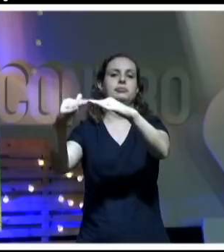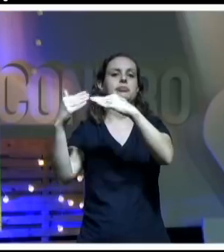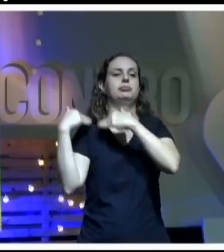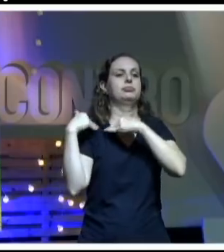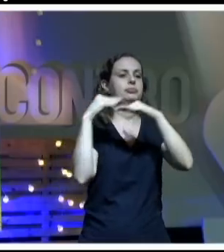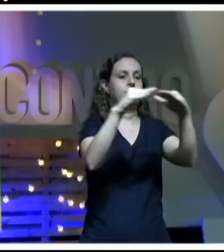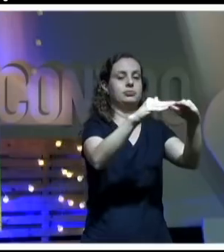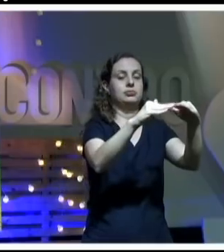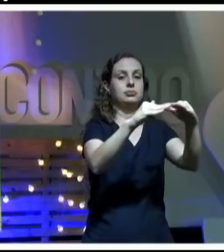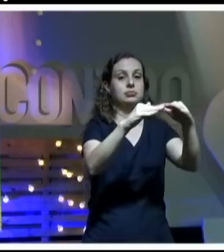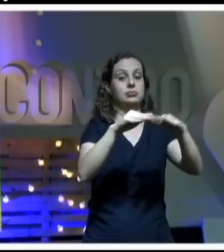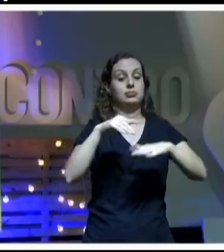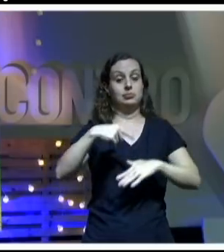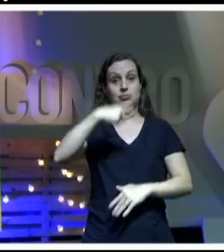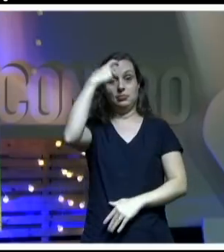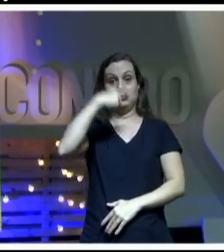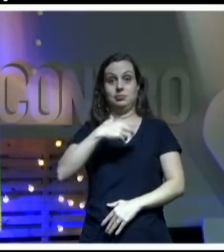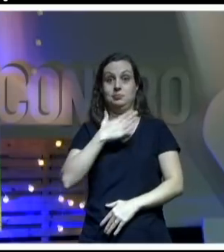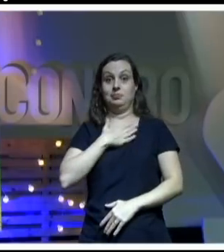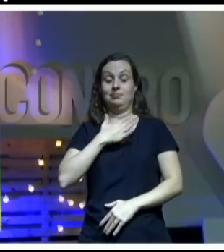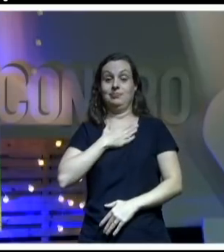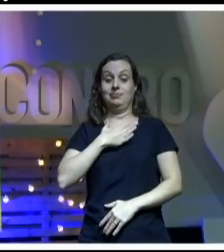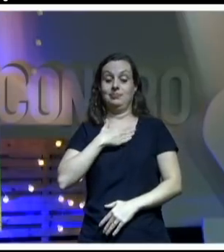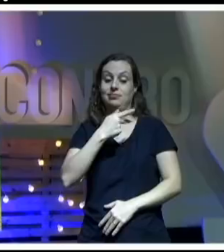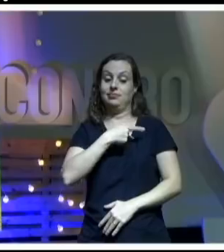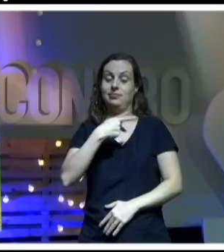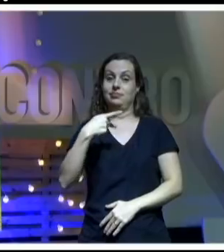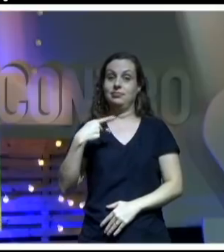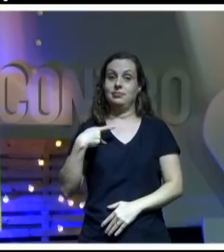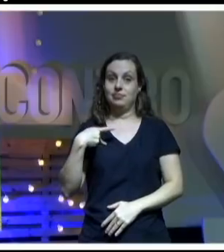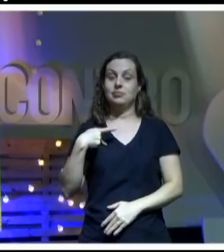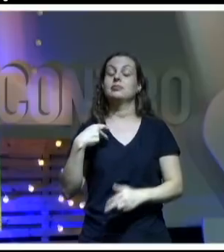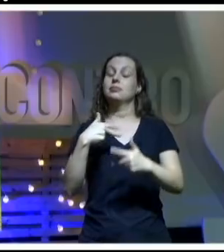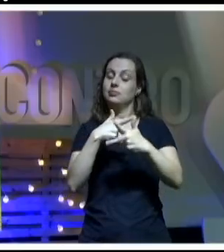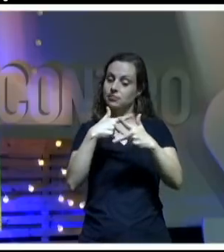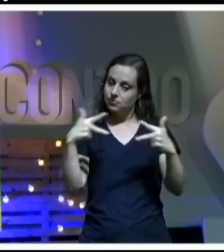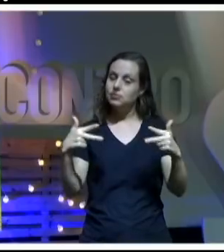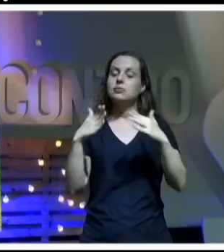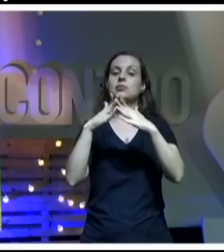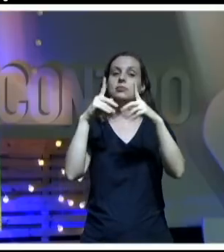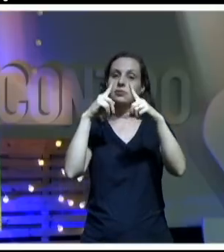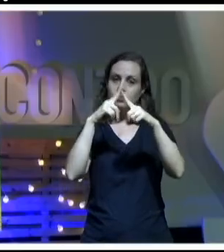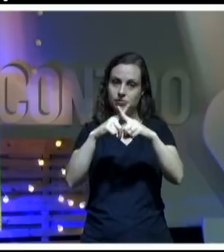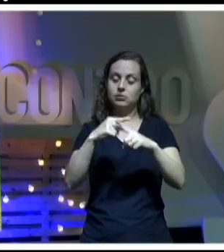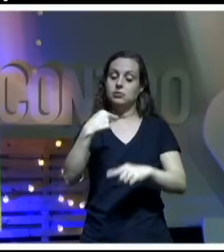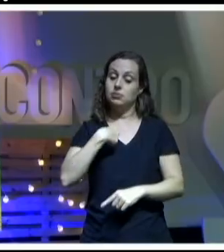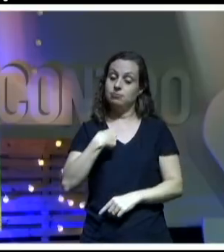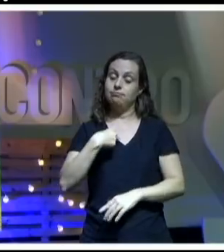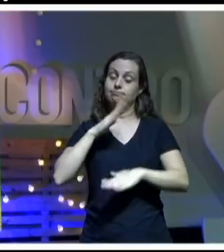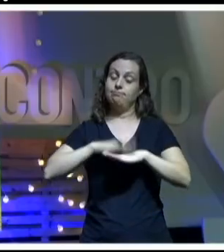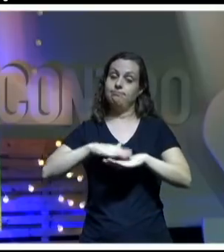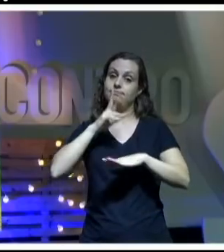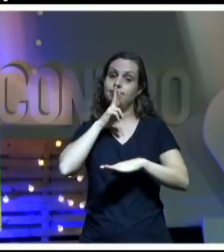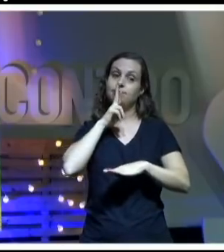irmão as questões pastorais da igreja necessita de respostas pastorais ea responsabilidade dos